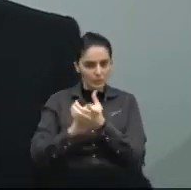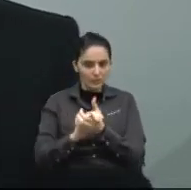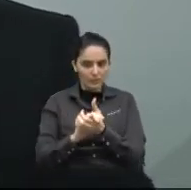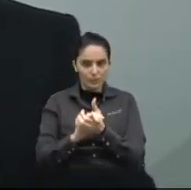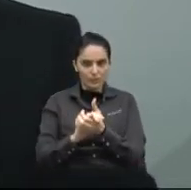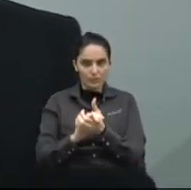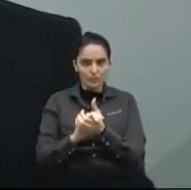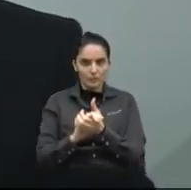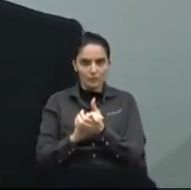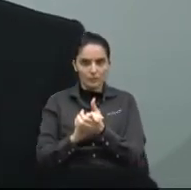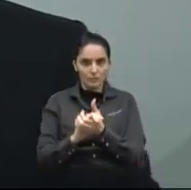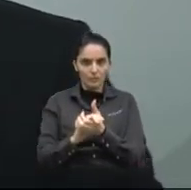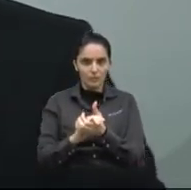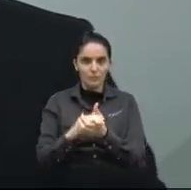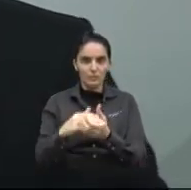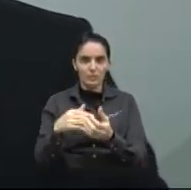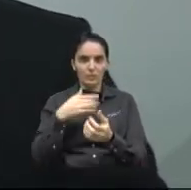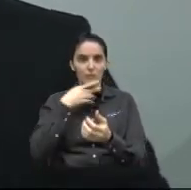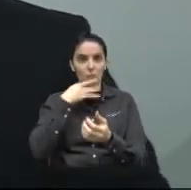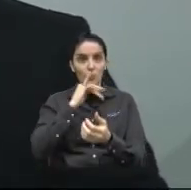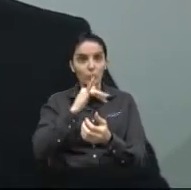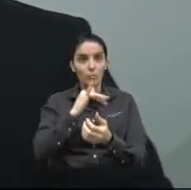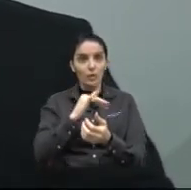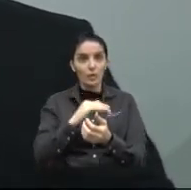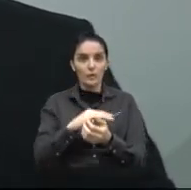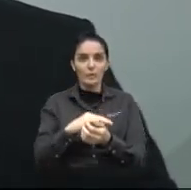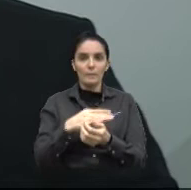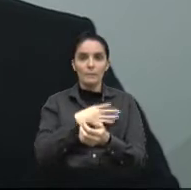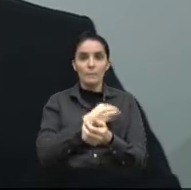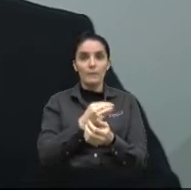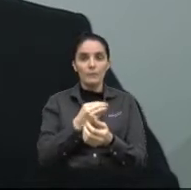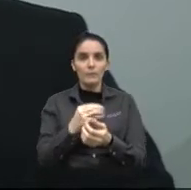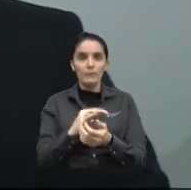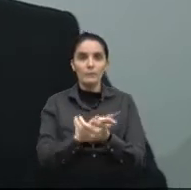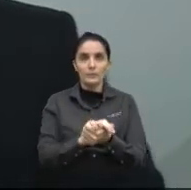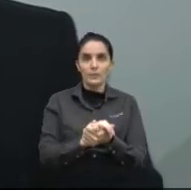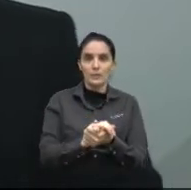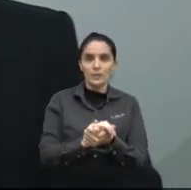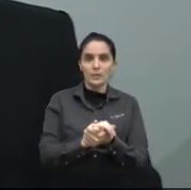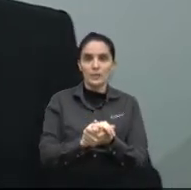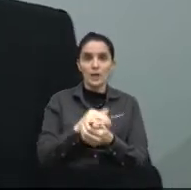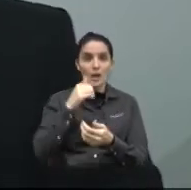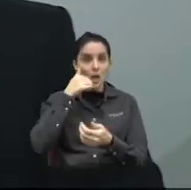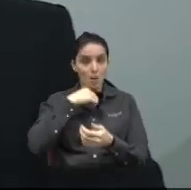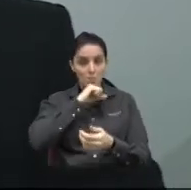e será a minha esposa e sua mãe a nossa criada